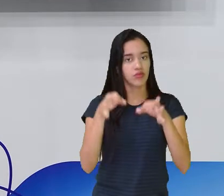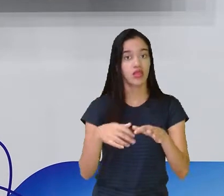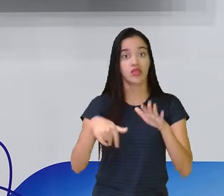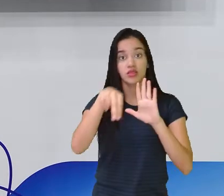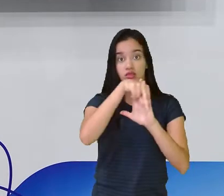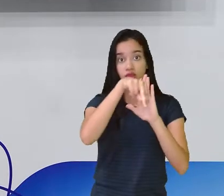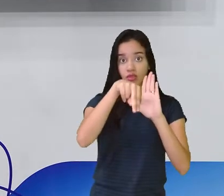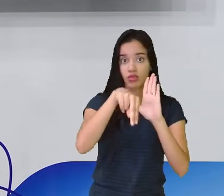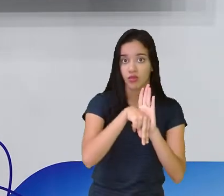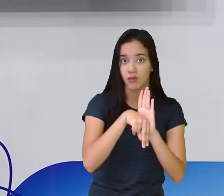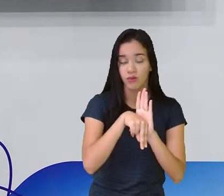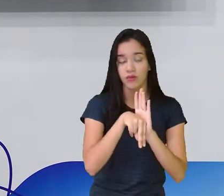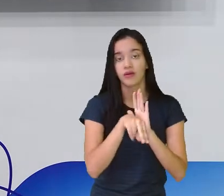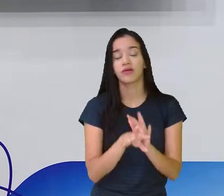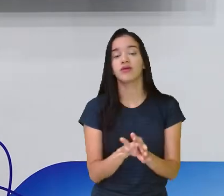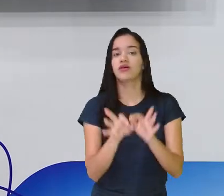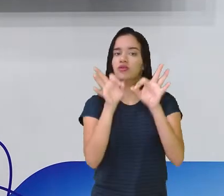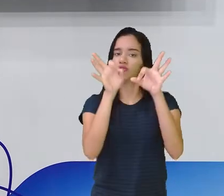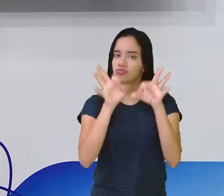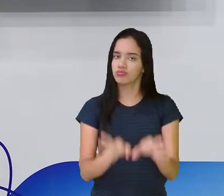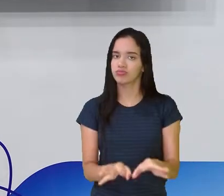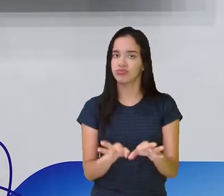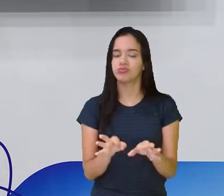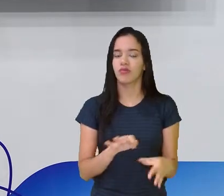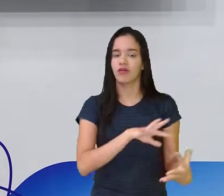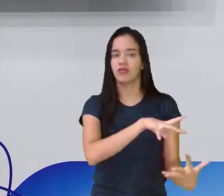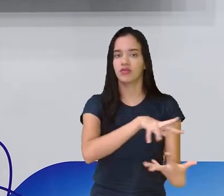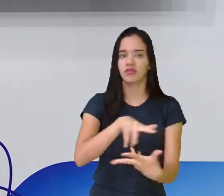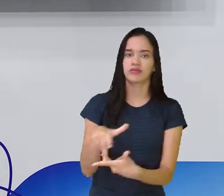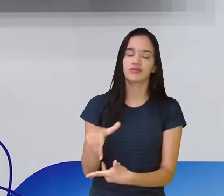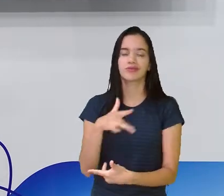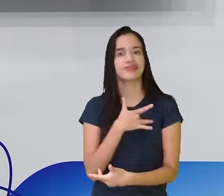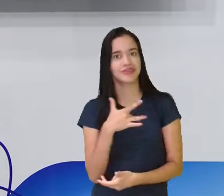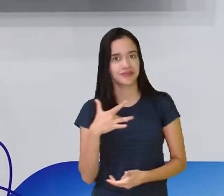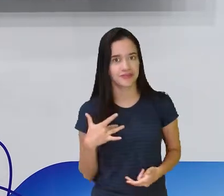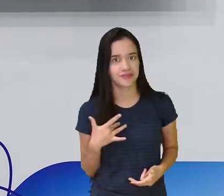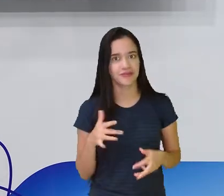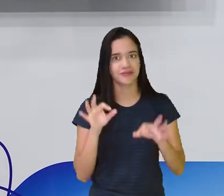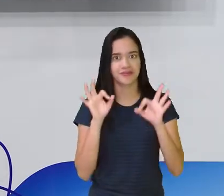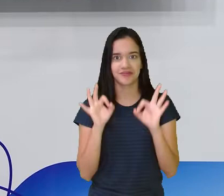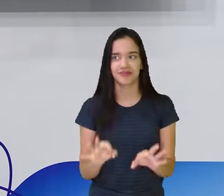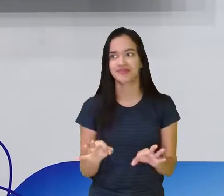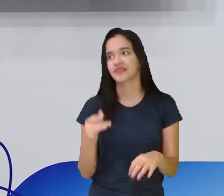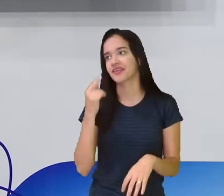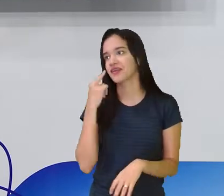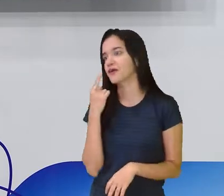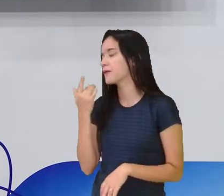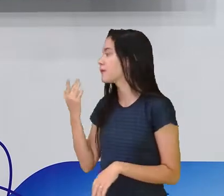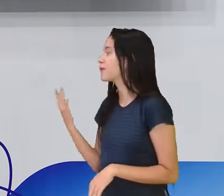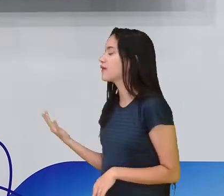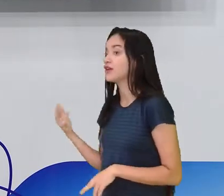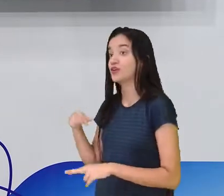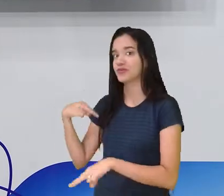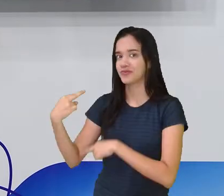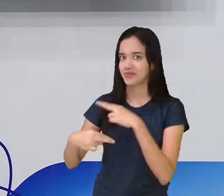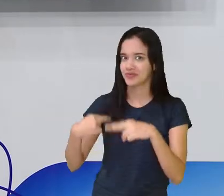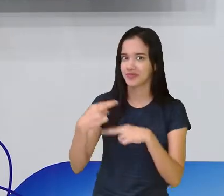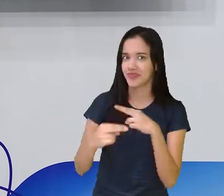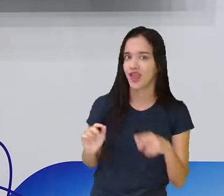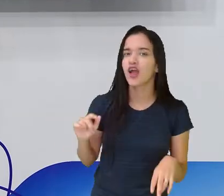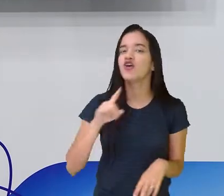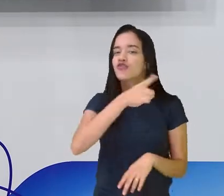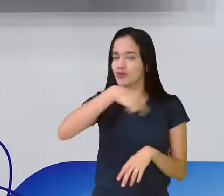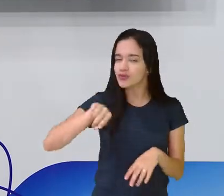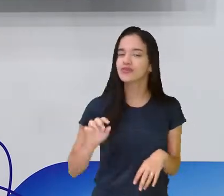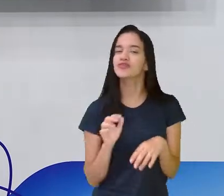normas para mantermos o nosso planetinha saudável, tá certo? Aqui, ó, reciclar, esse aí é com a gente, tá? Você